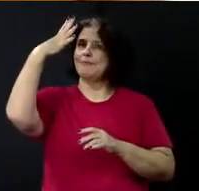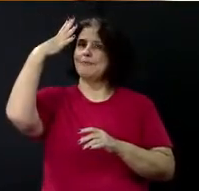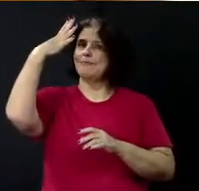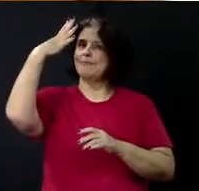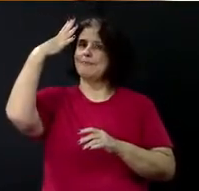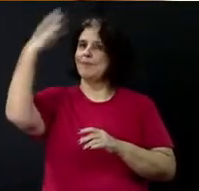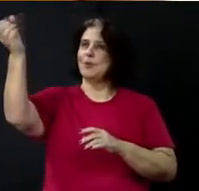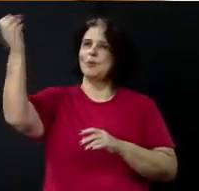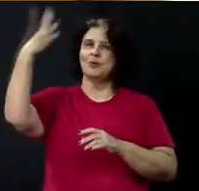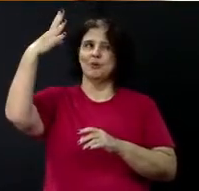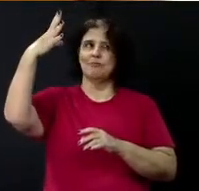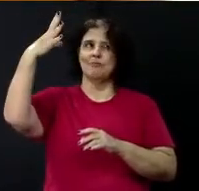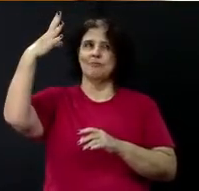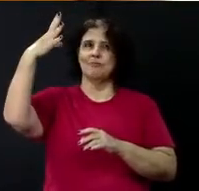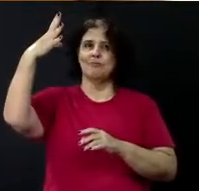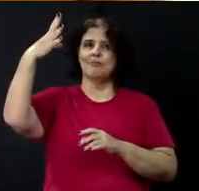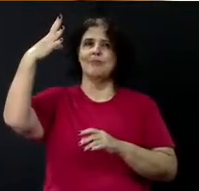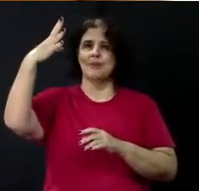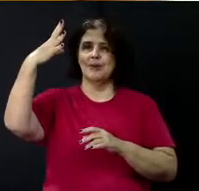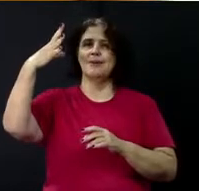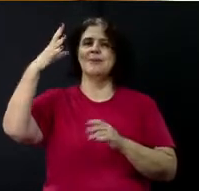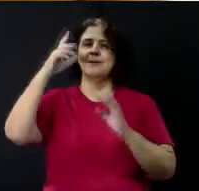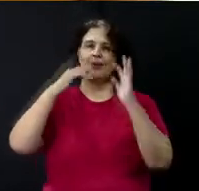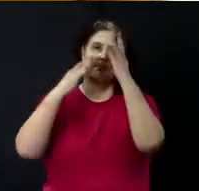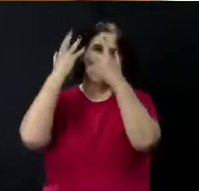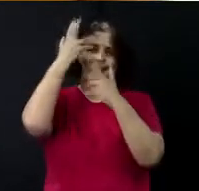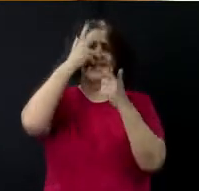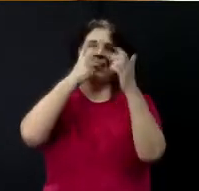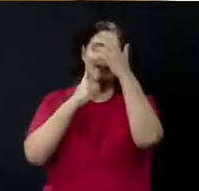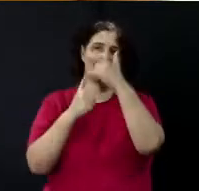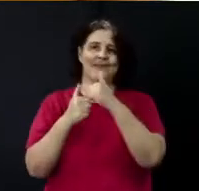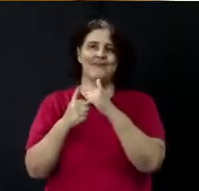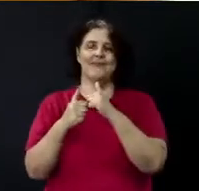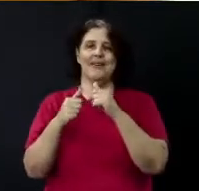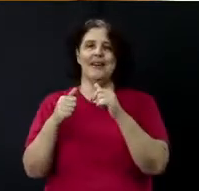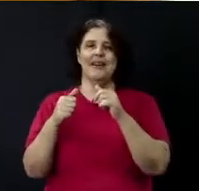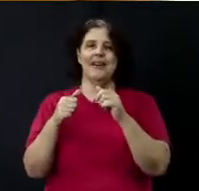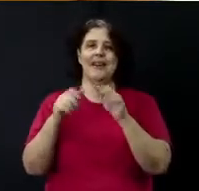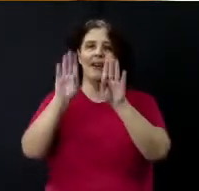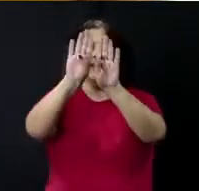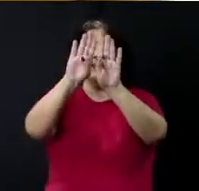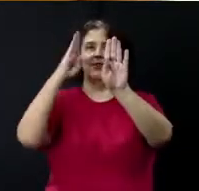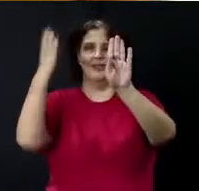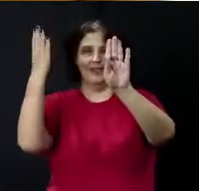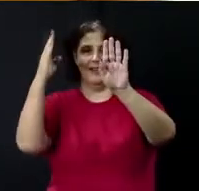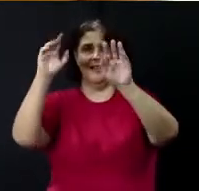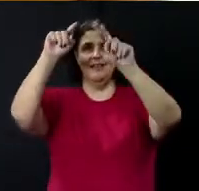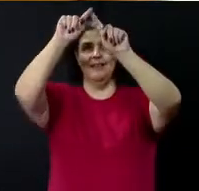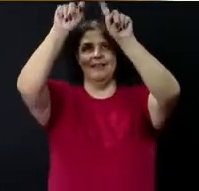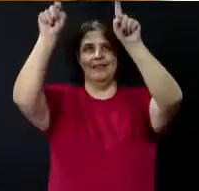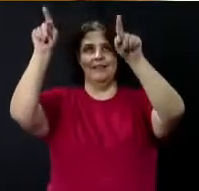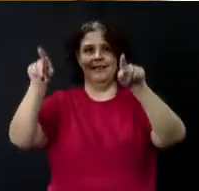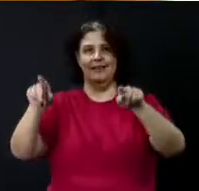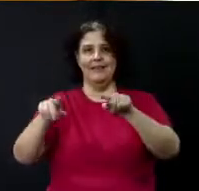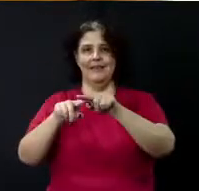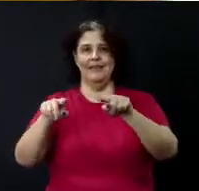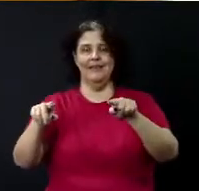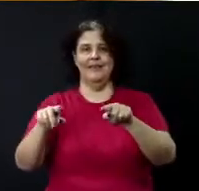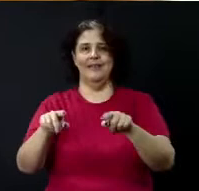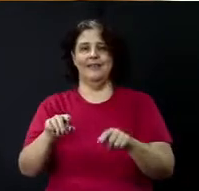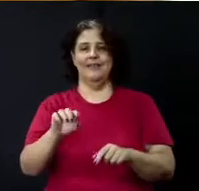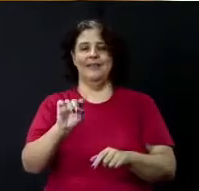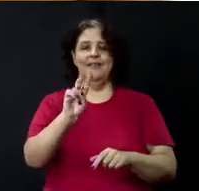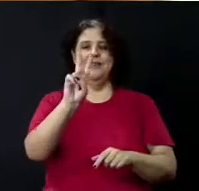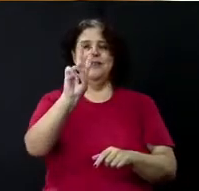da nossa igreja, inclusive, são os vitrais. Que o Marcão, o presbítero Marcos, me disse agora há pouco, porque sou daltônico e não conseguiria identificar